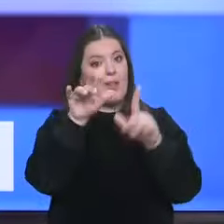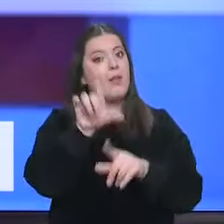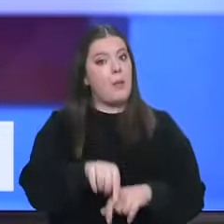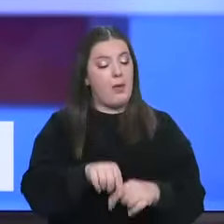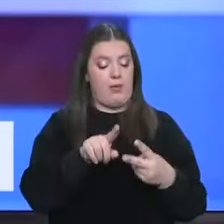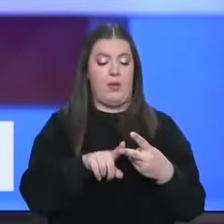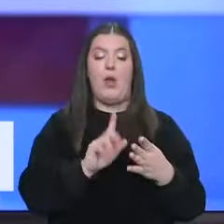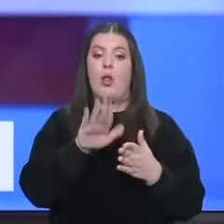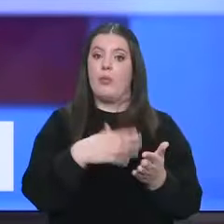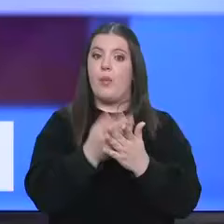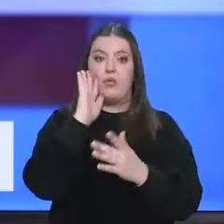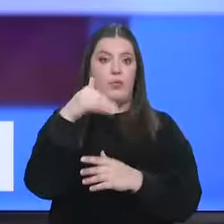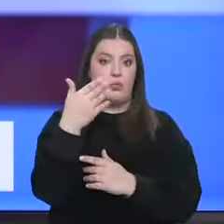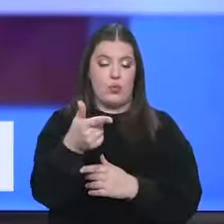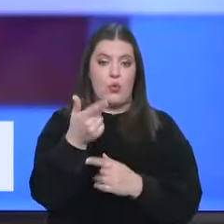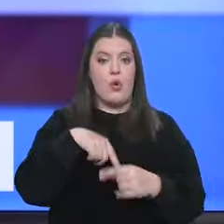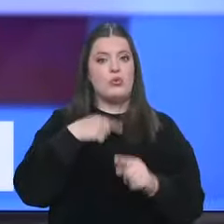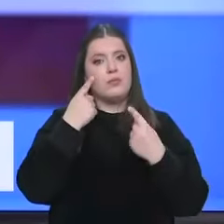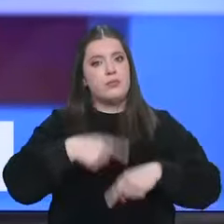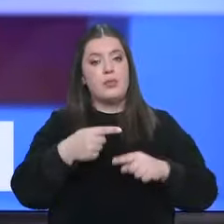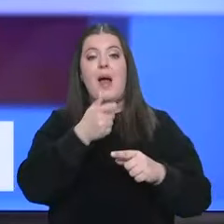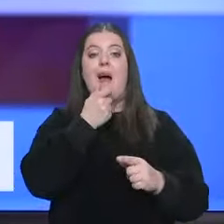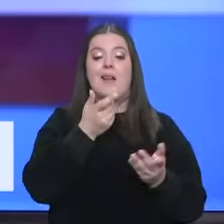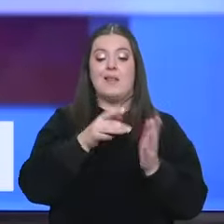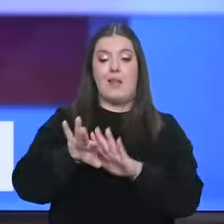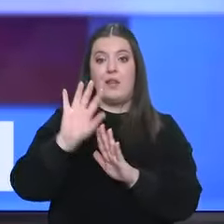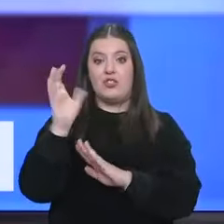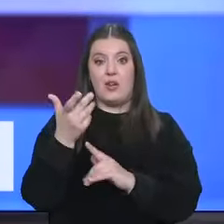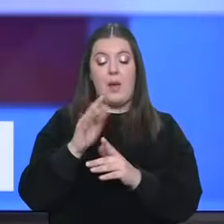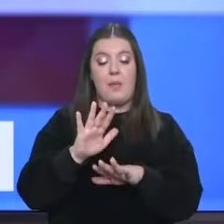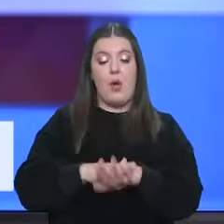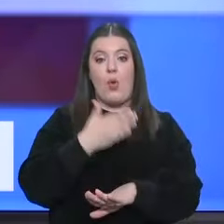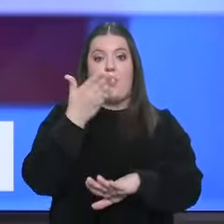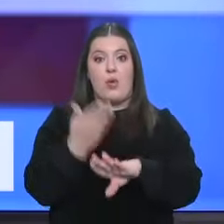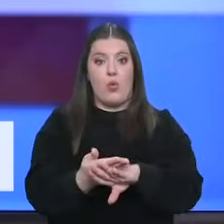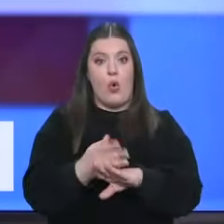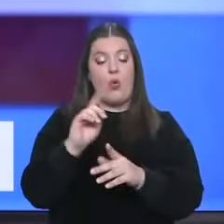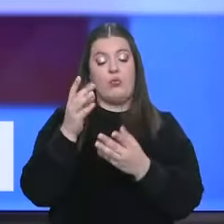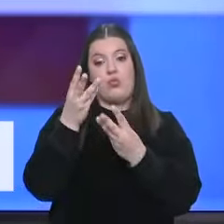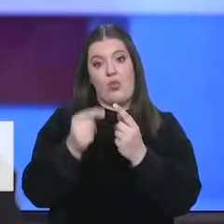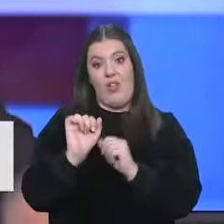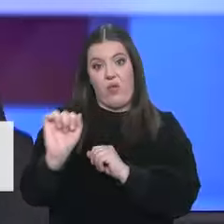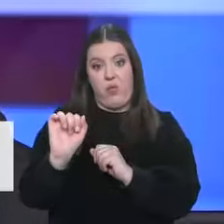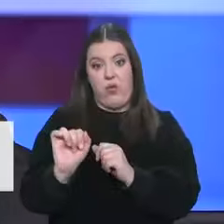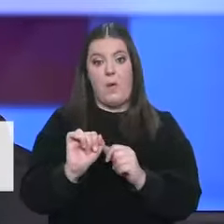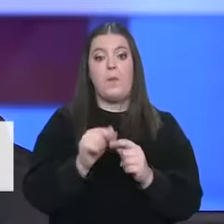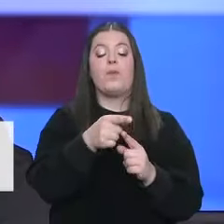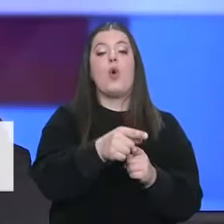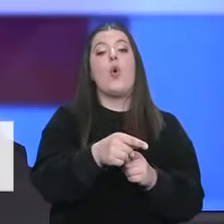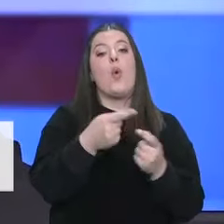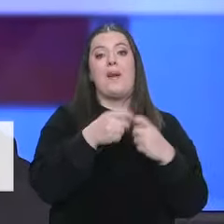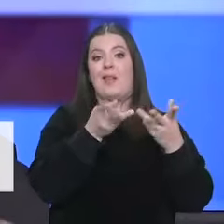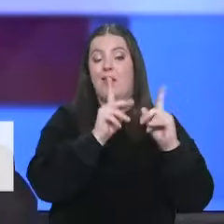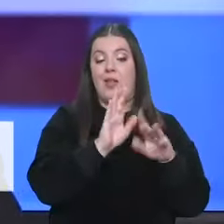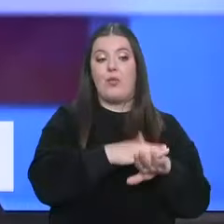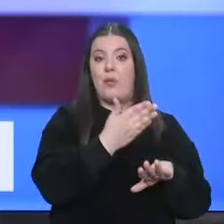propostas e de futuro nós demonstramos que se a Extrema direita cresceu e quadruplicou o seu resultado o livro também cresceu e quadruplicou o seu o